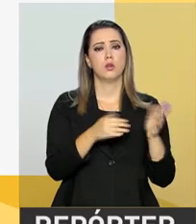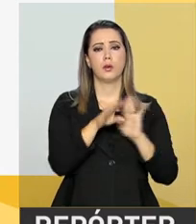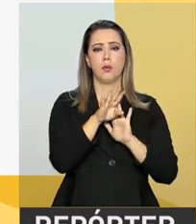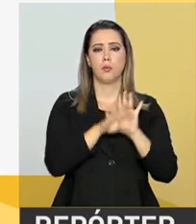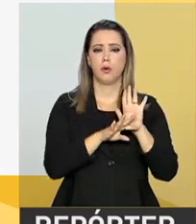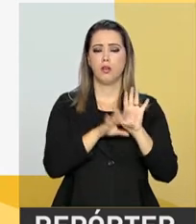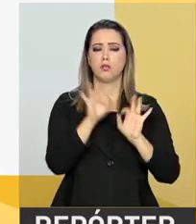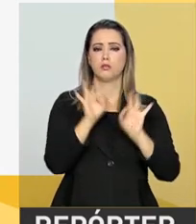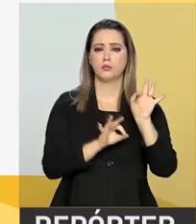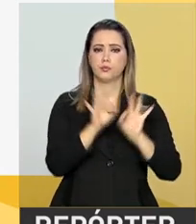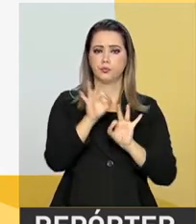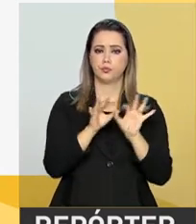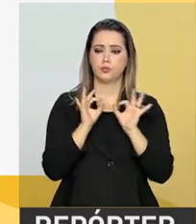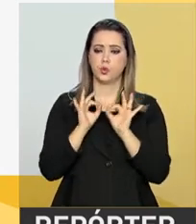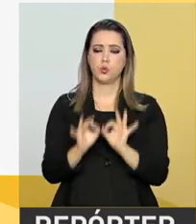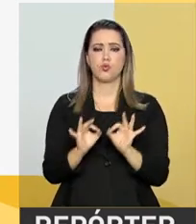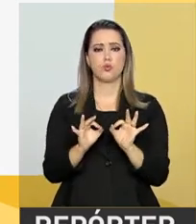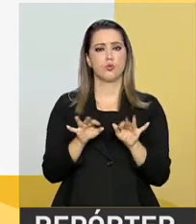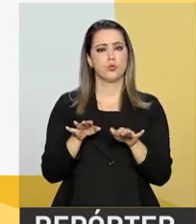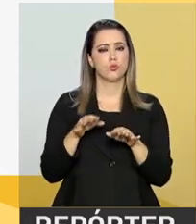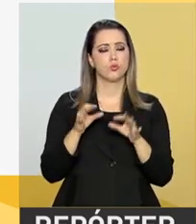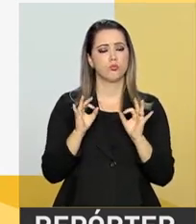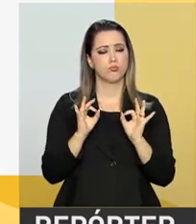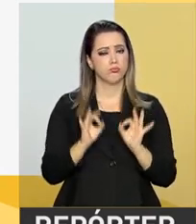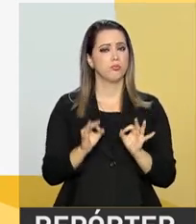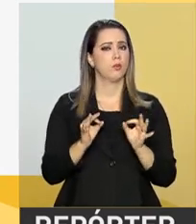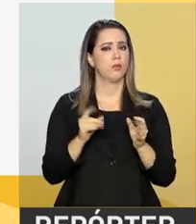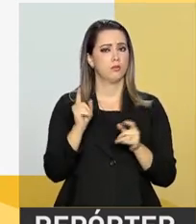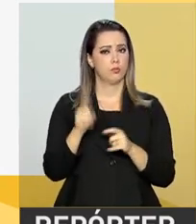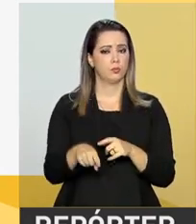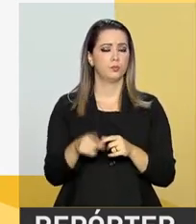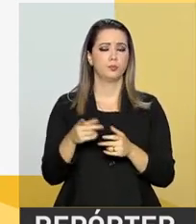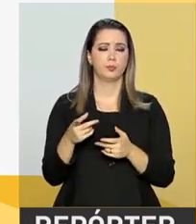equilibrado justo correto e que